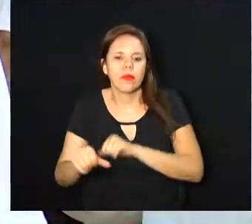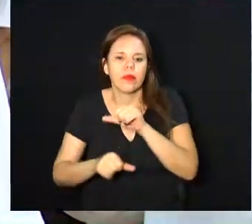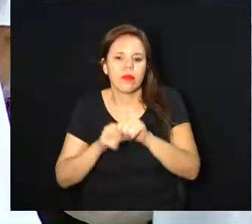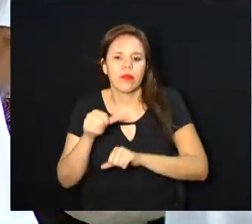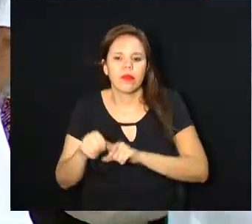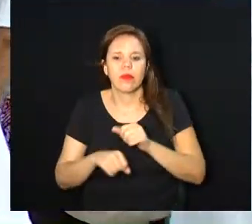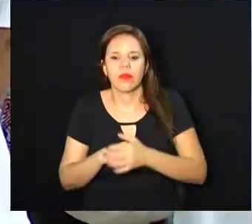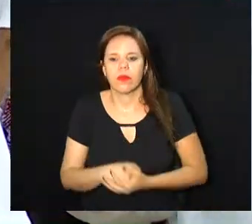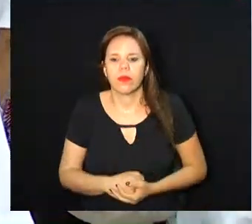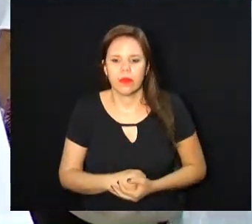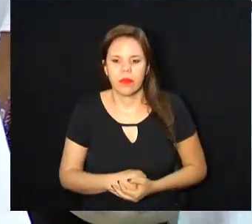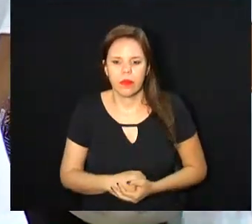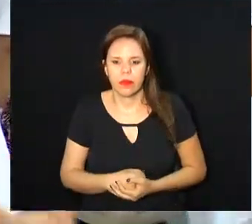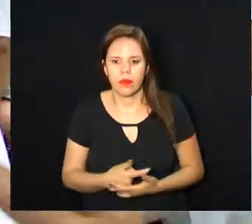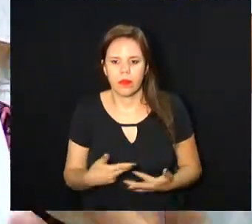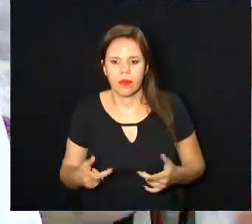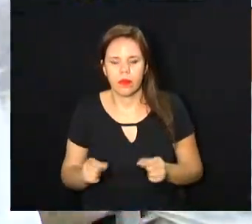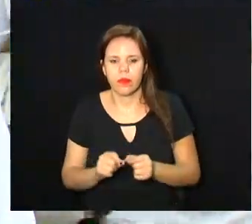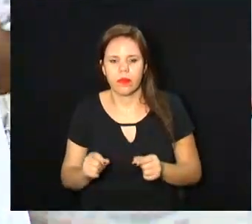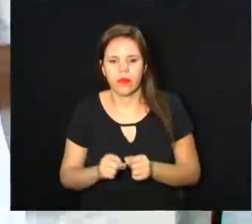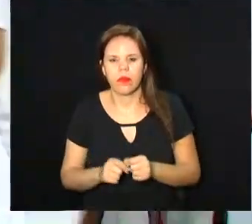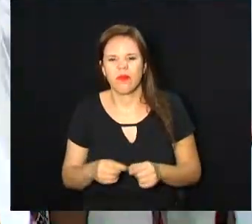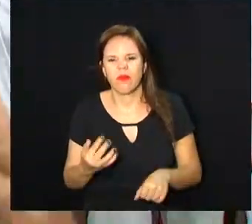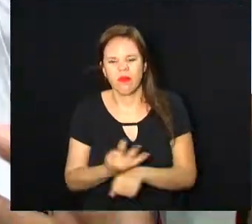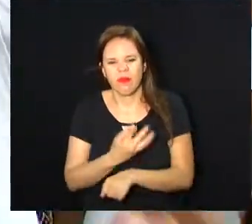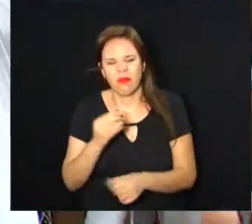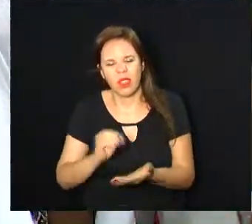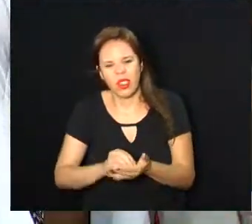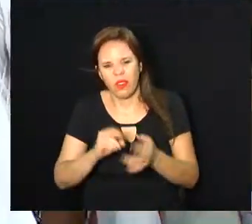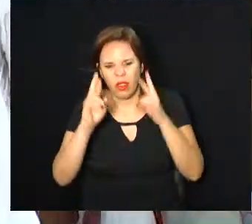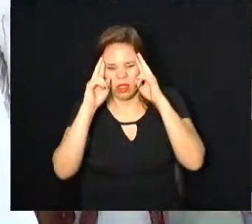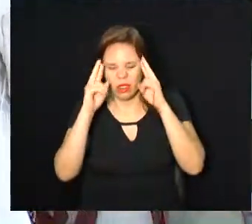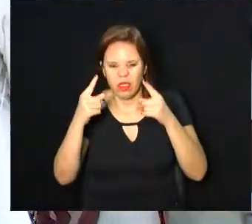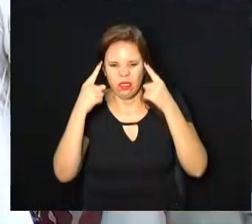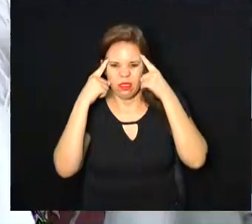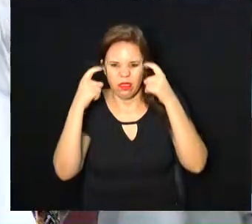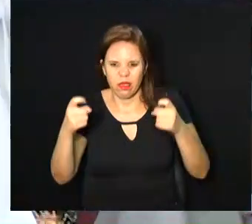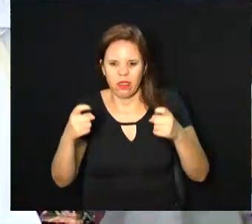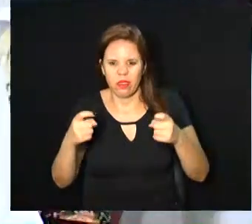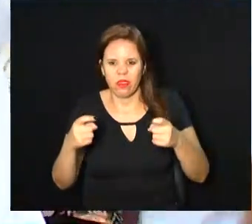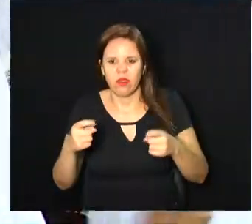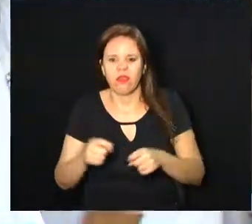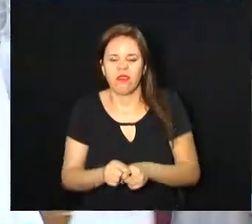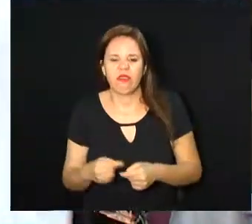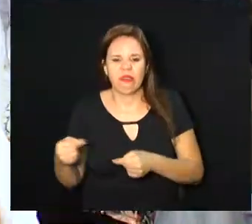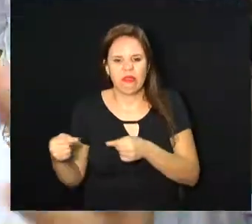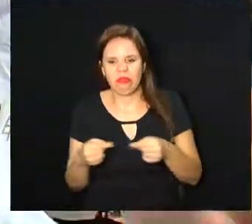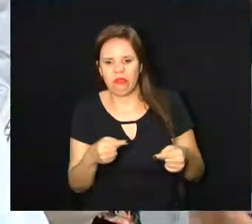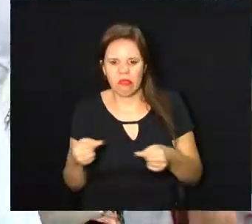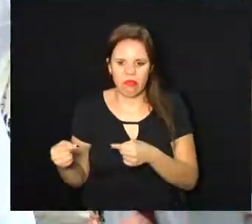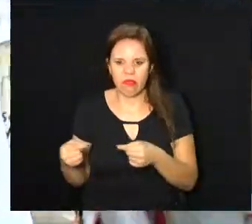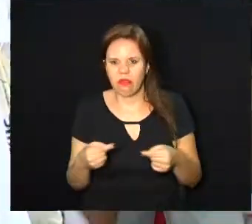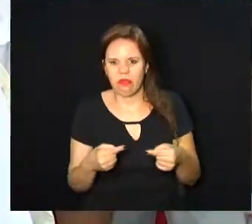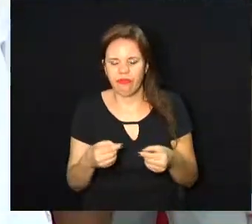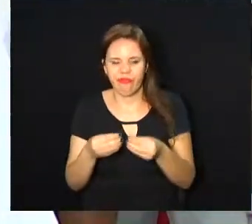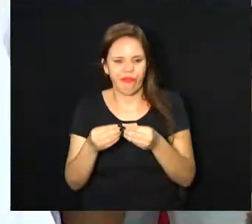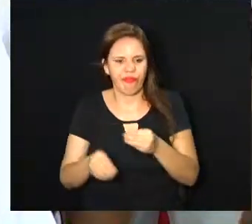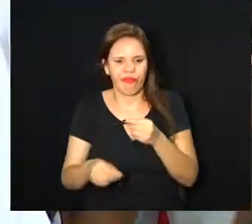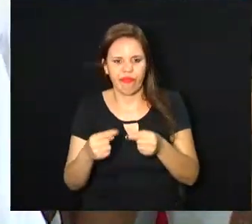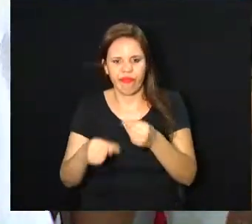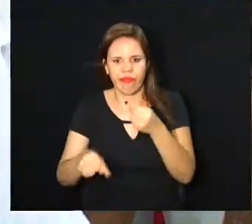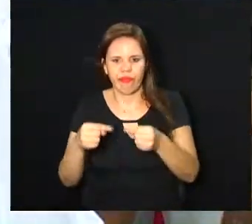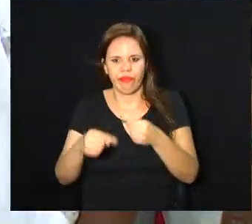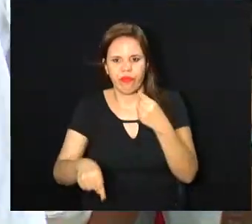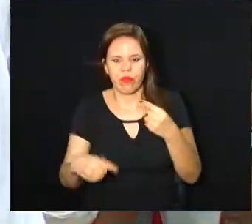mudar essa situação de intolerância, de violência, de disputa desenfreada